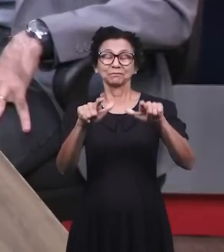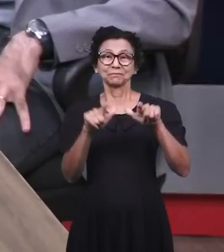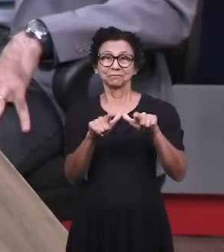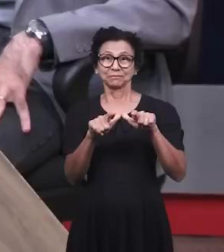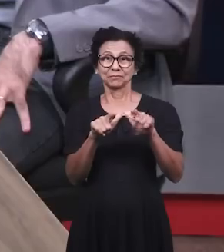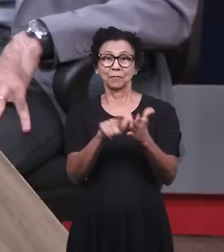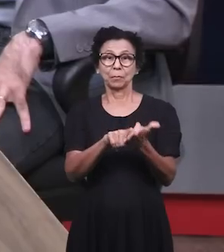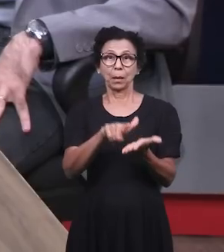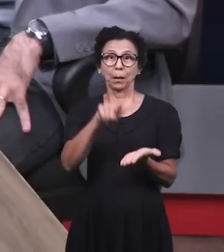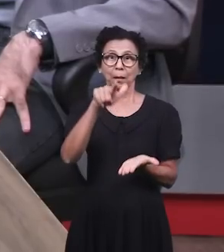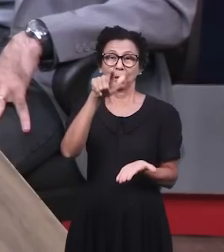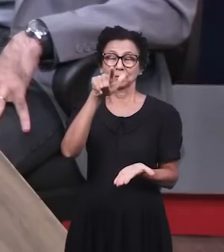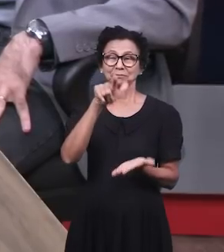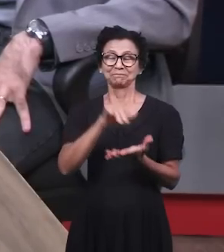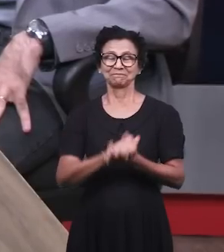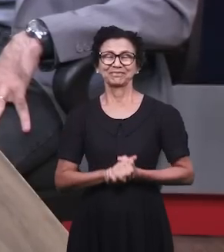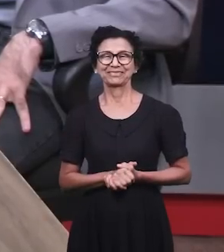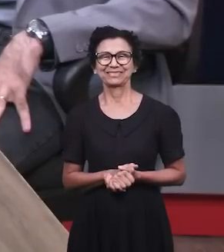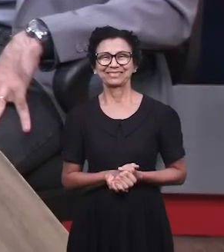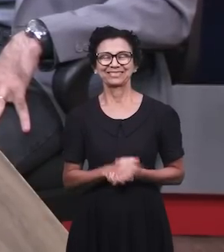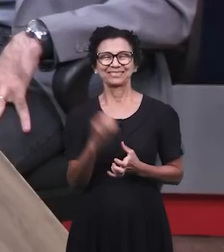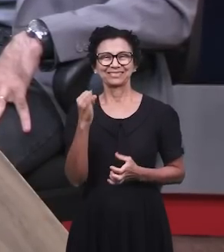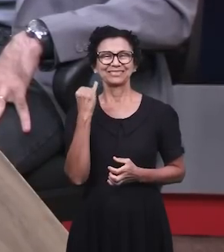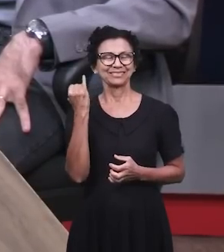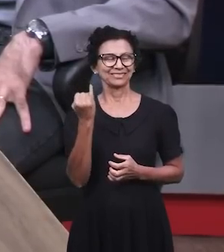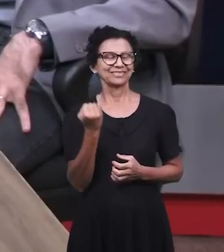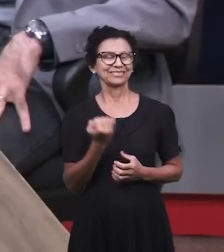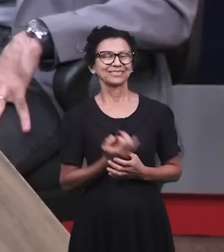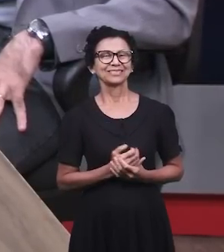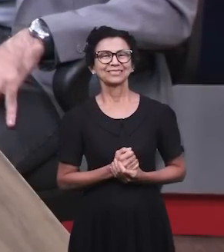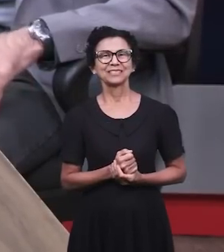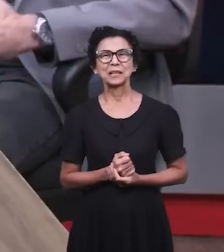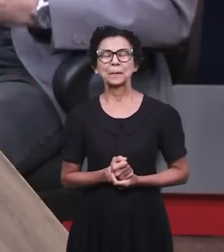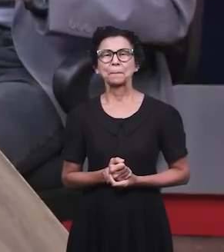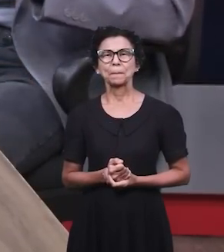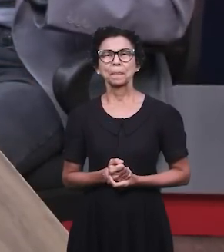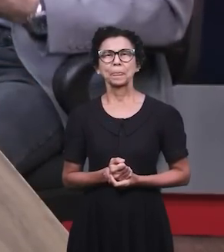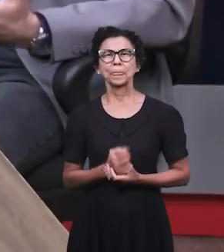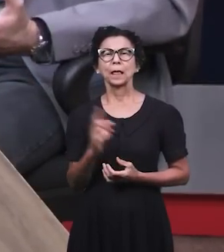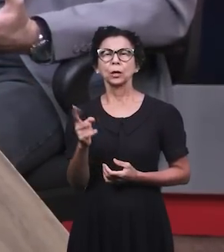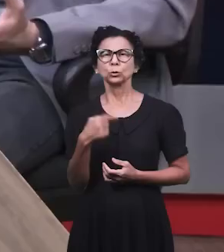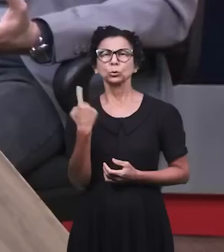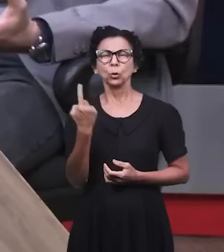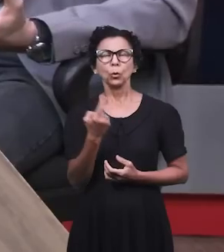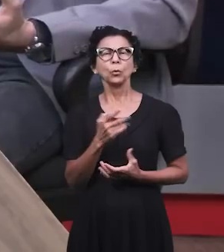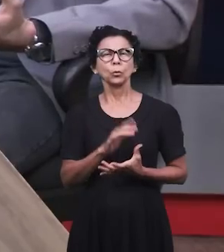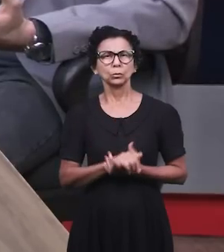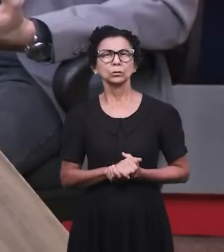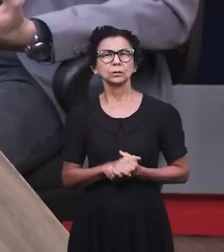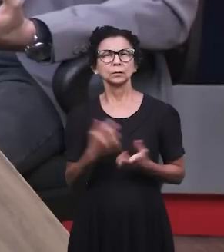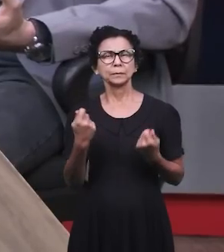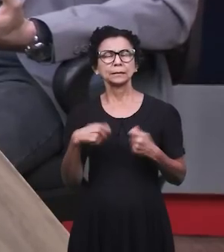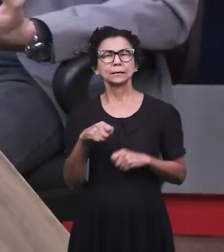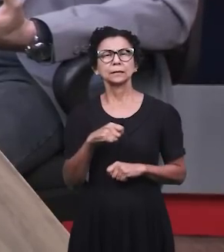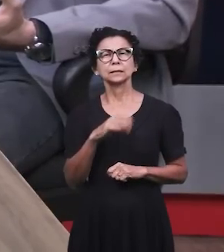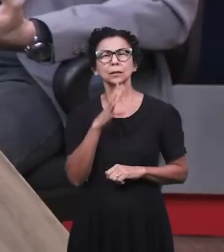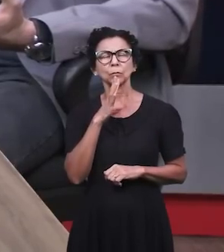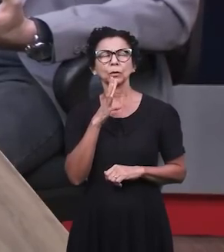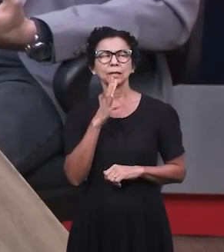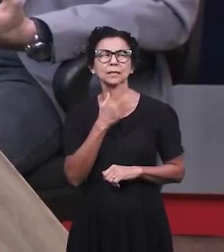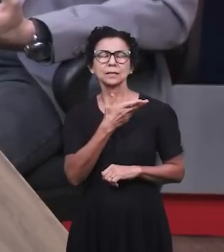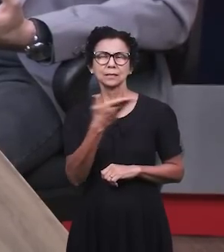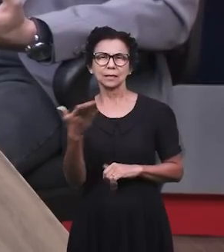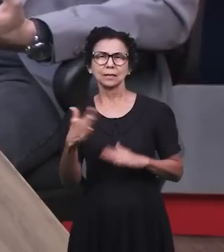causa do currículo dele. Isso é muito importante mencionar para que todos tenham dimensão que nós trazemos os irmãos